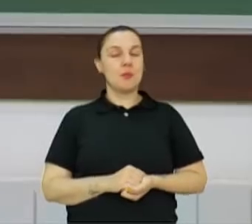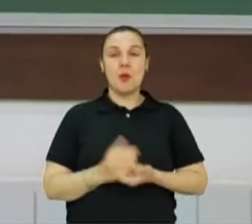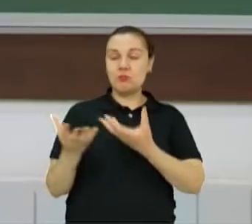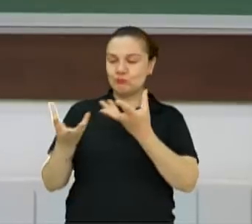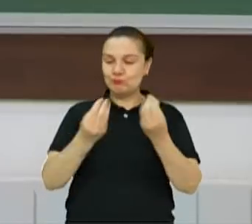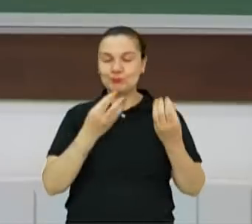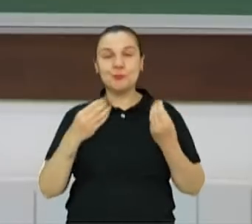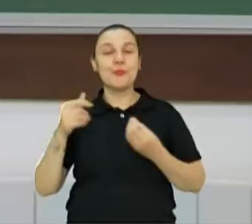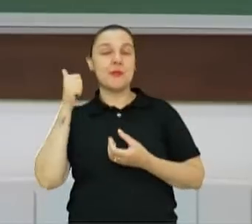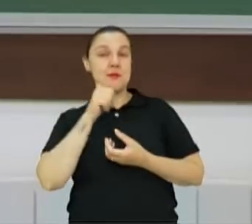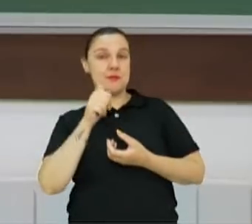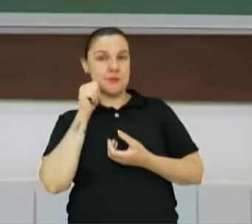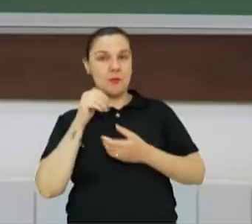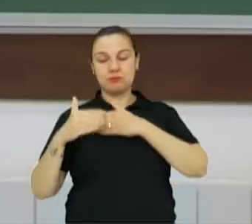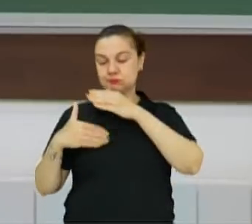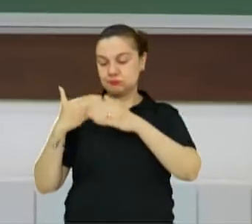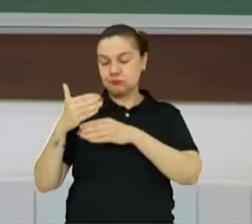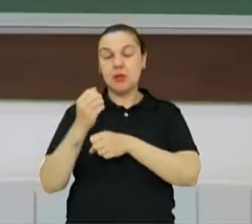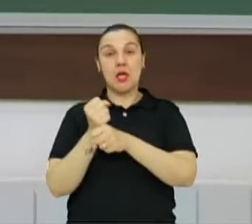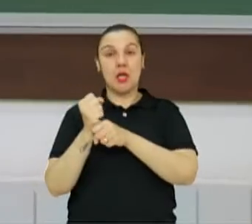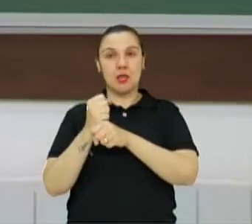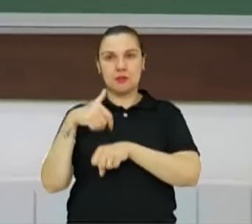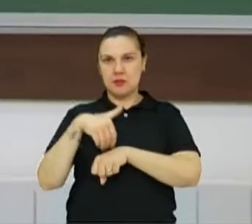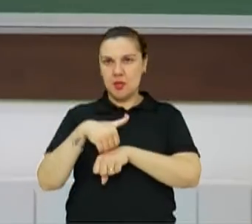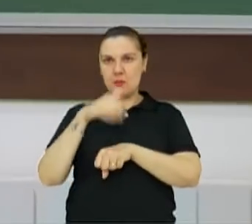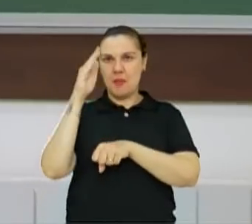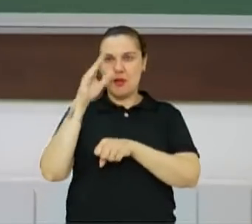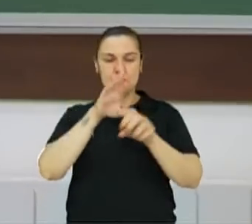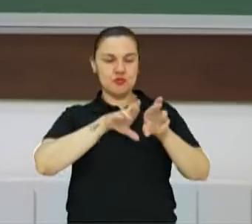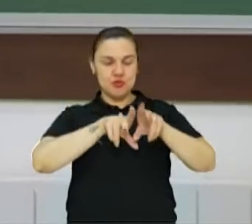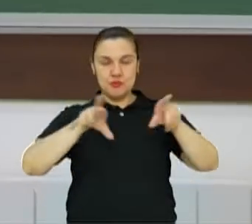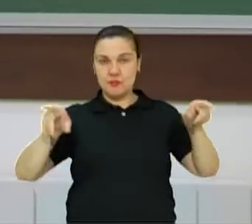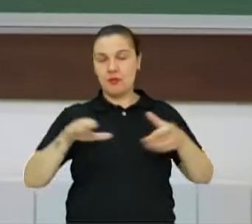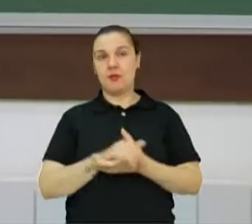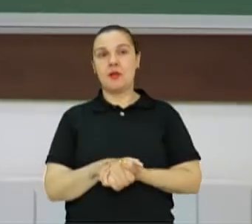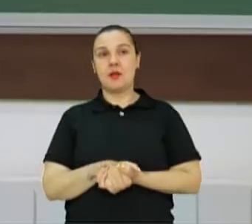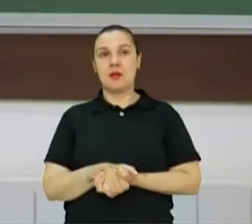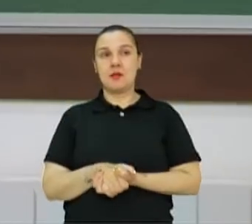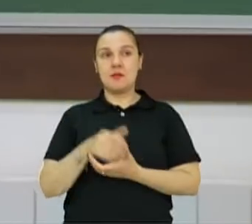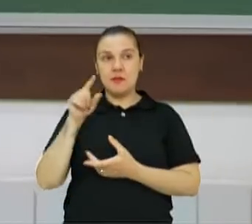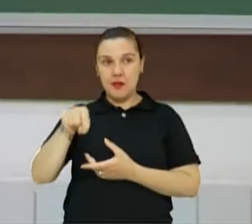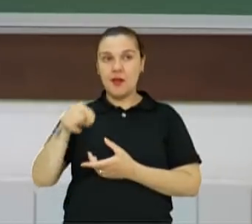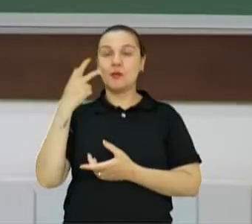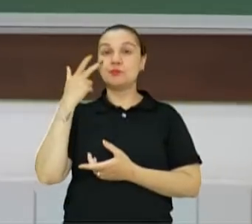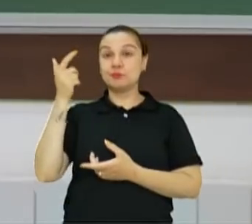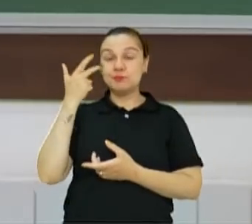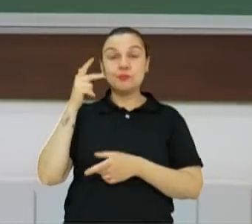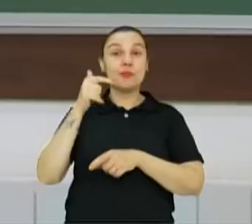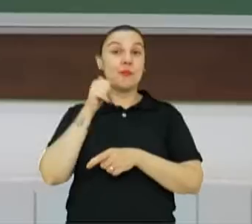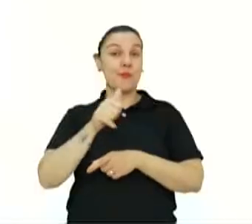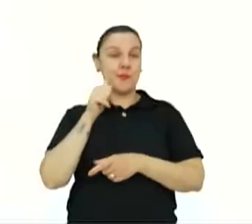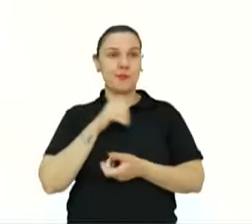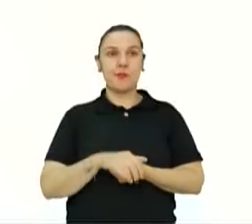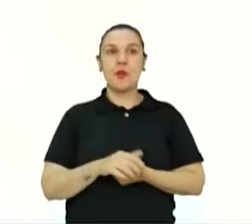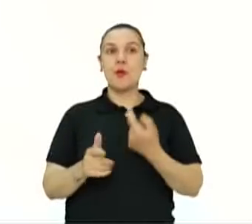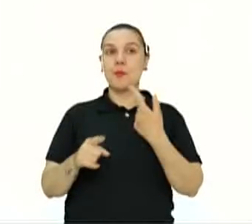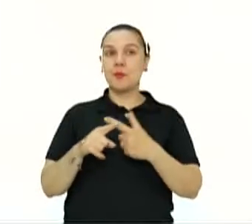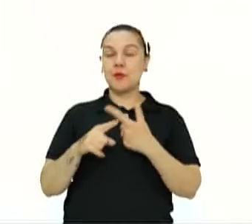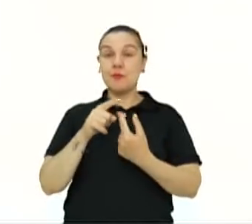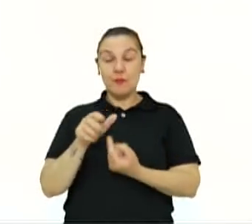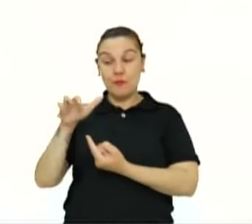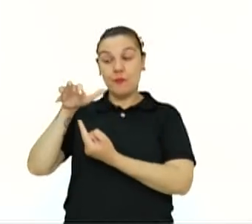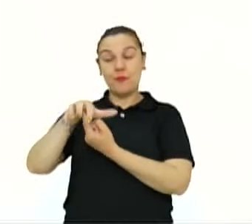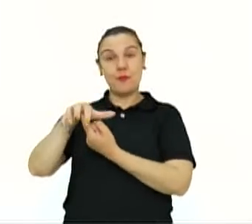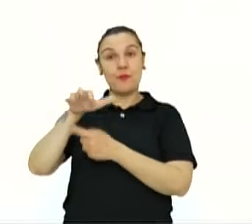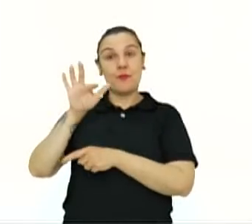Muitas mulheres ao longo da vida têm mais de uma candidíase, inclusive. É uma doença bem comum, por quê? Porque é causada por